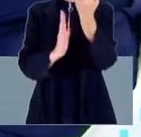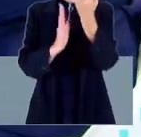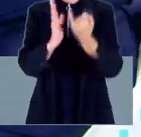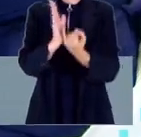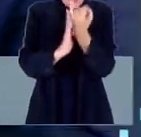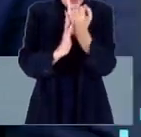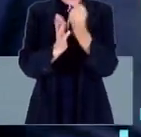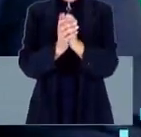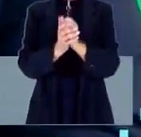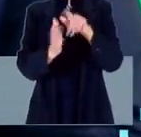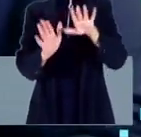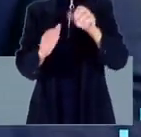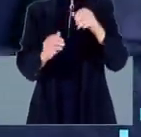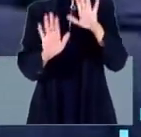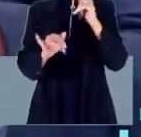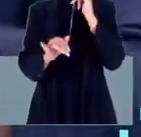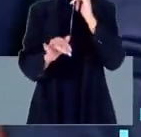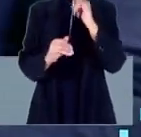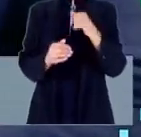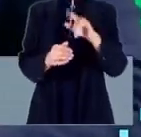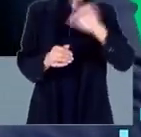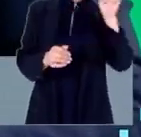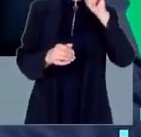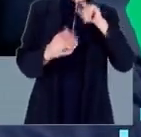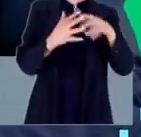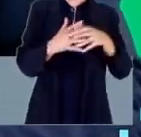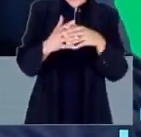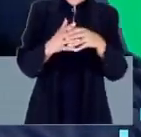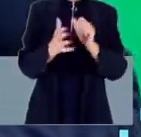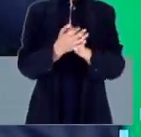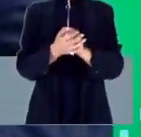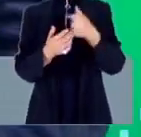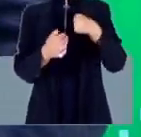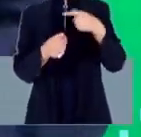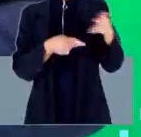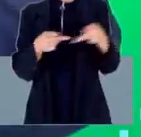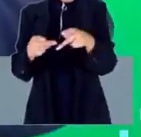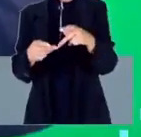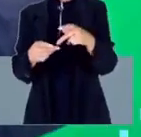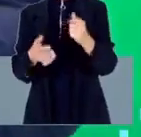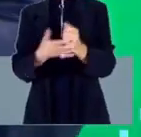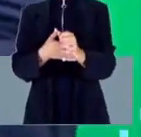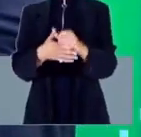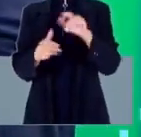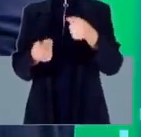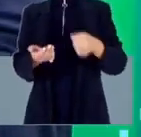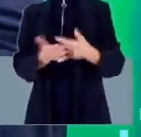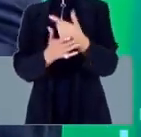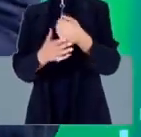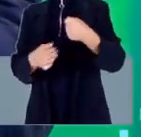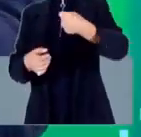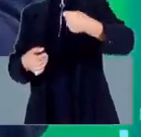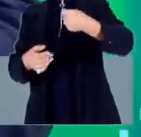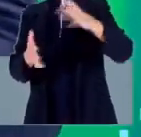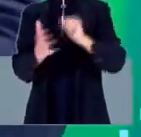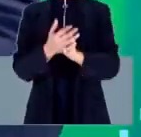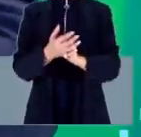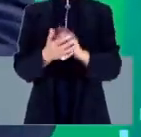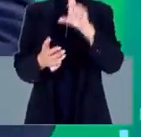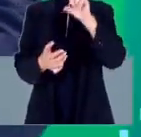a caneca para quem não sabe Estados Unidos você compra na maioria dos Estados pelo menos os estados que eu fui você compra uma caneca caneca que custa